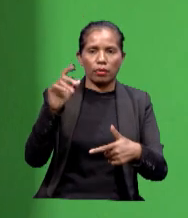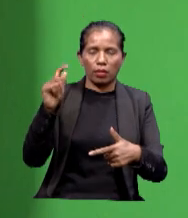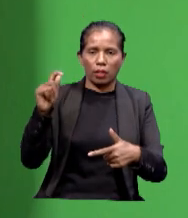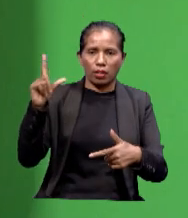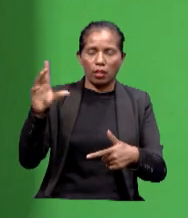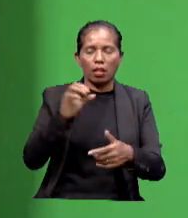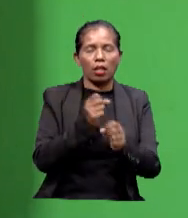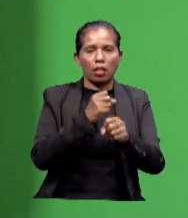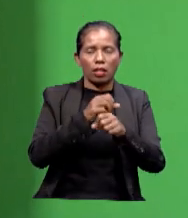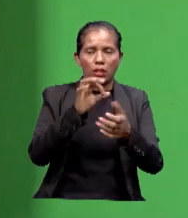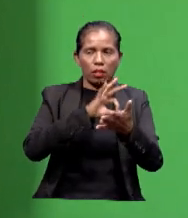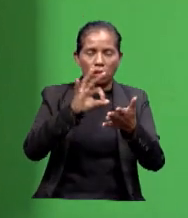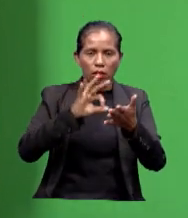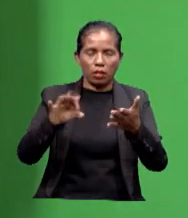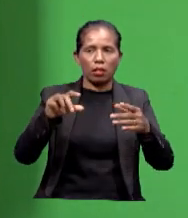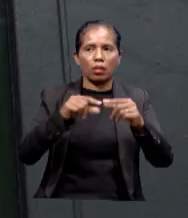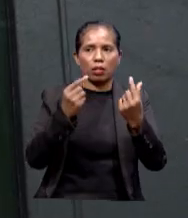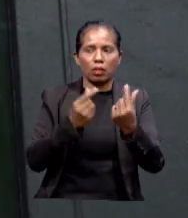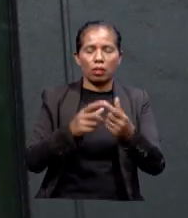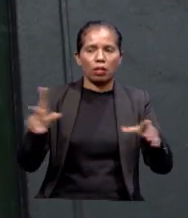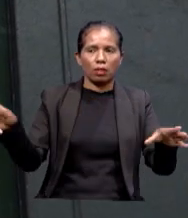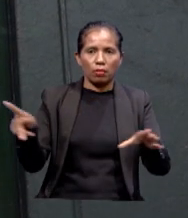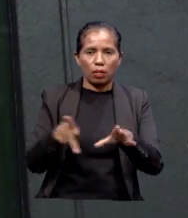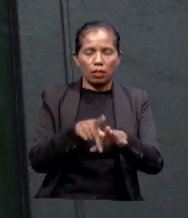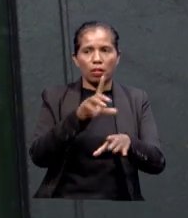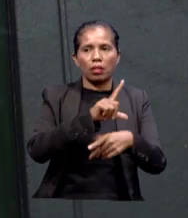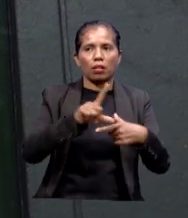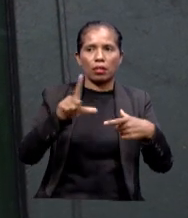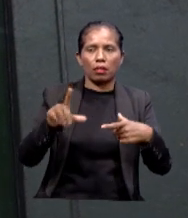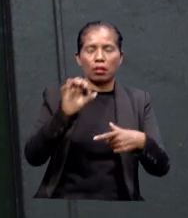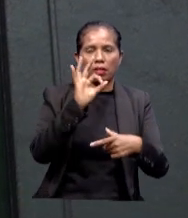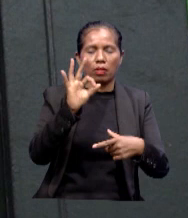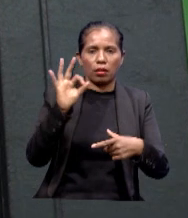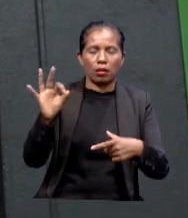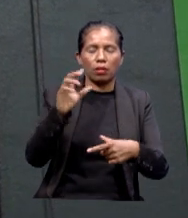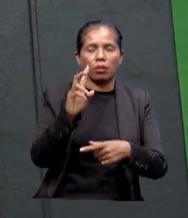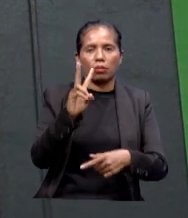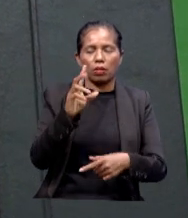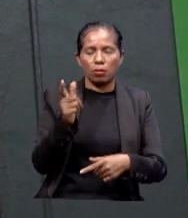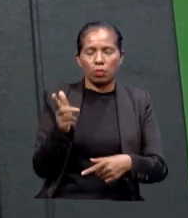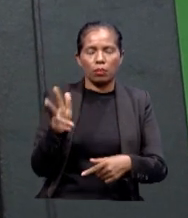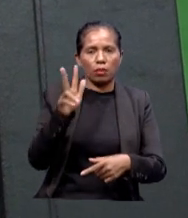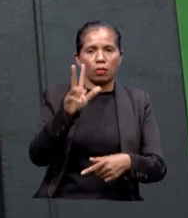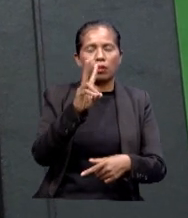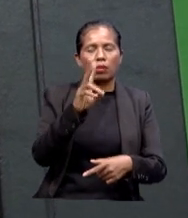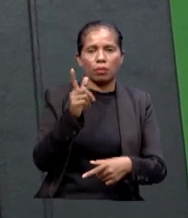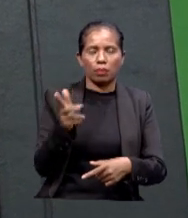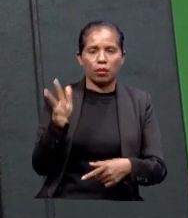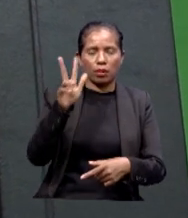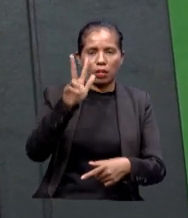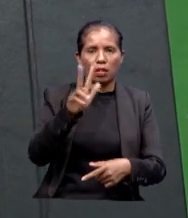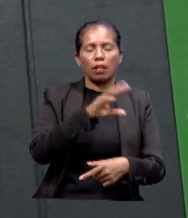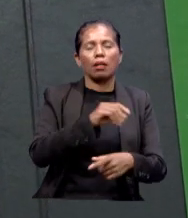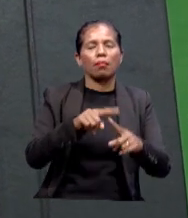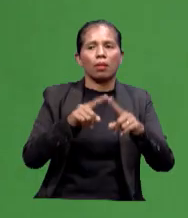hela registração ba Clube nebe ato participa e a Liga Época Ringrua Rua Nulur Singrua to Ringrua Rua Nusintolu mebe